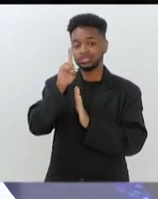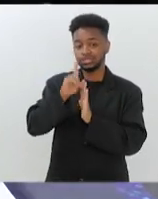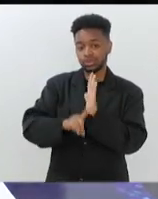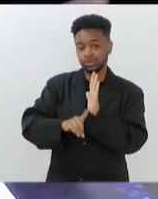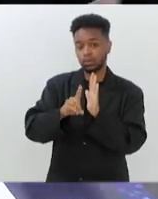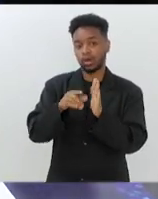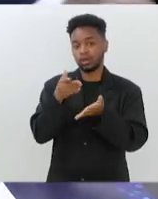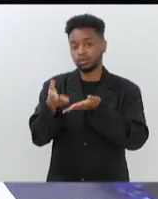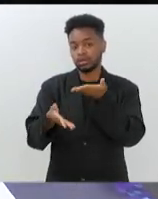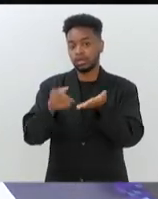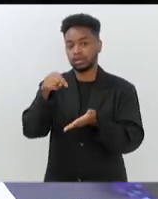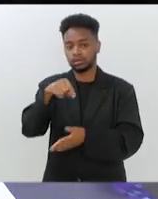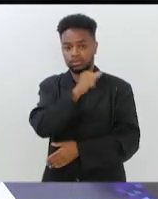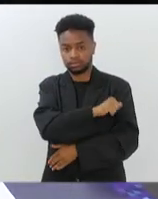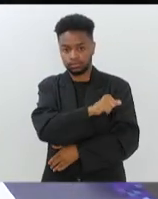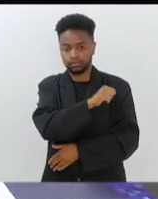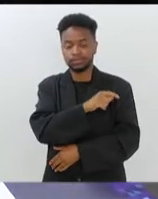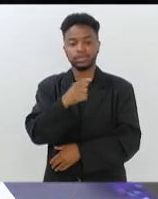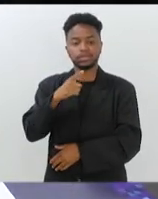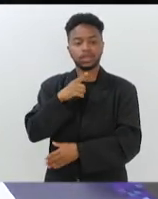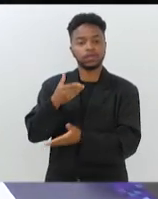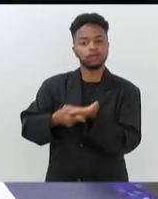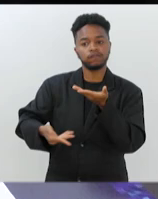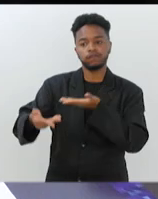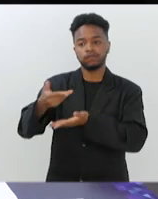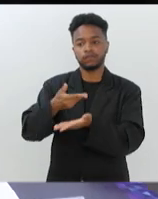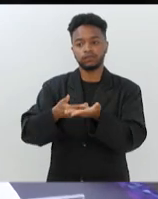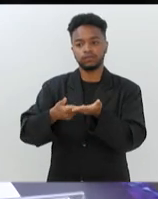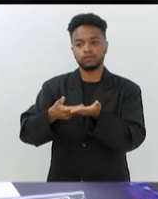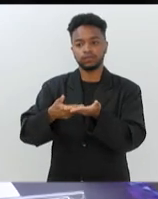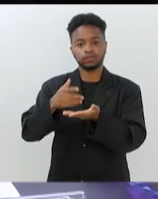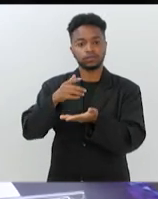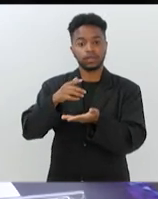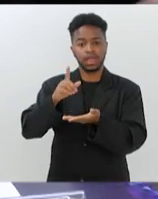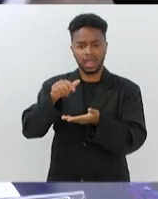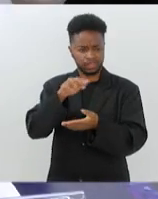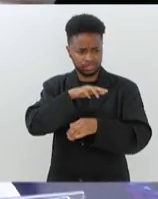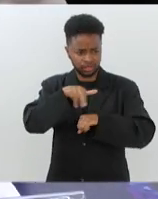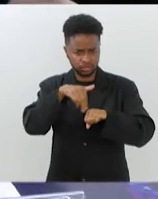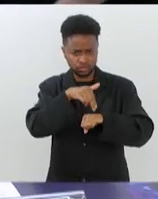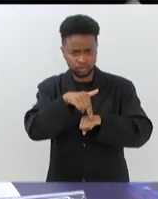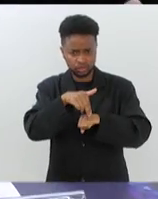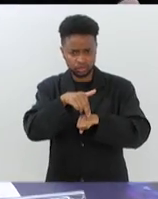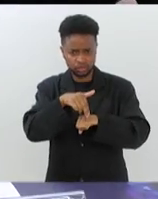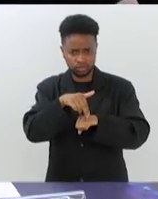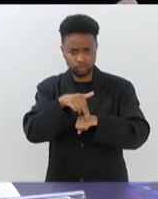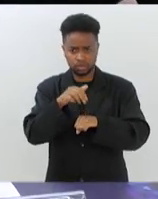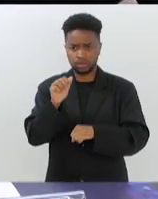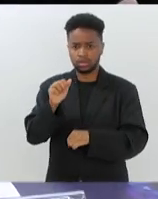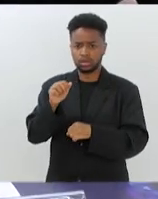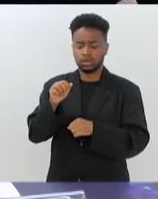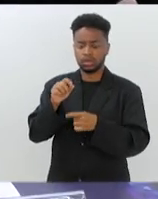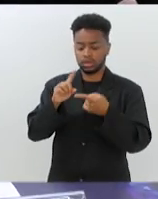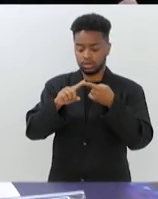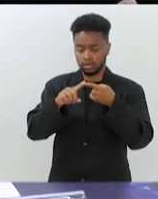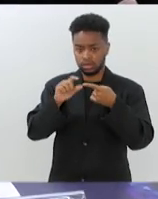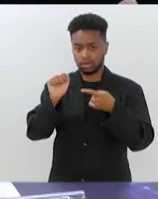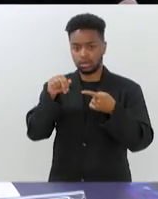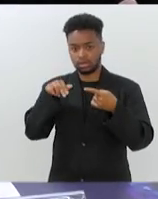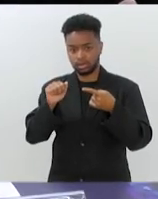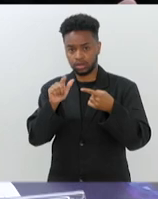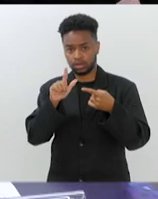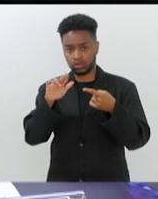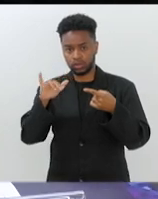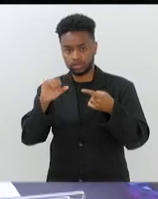Janeiro são elas que diariamente t o fluxo Nacional da nacional não necessariamente Ana Luísa Ana Luísa não necessariamente